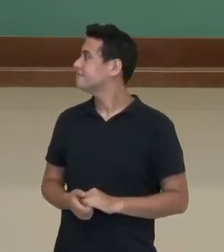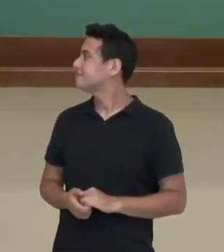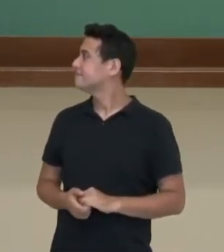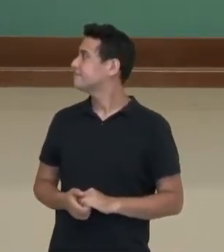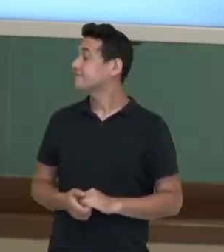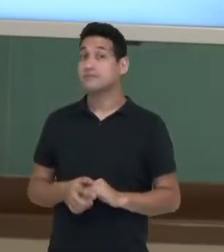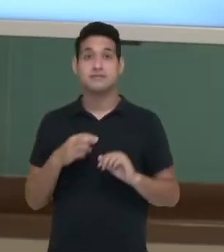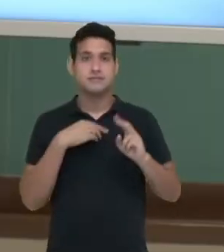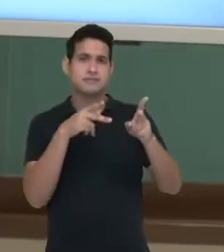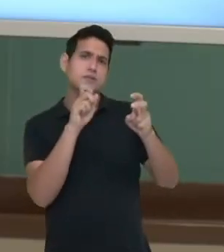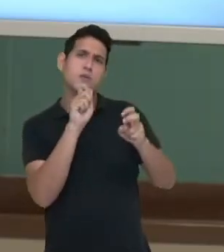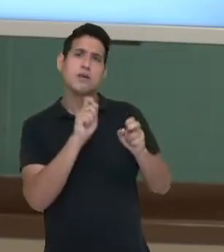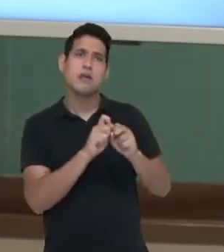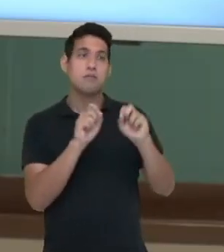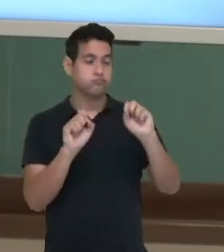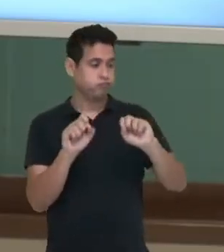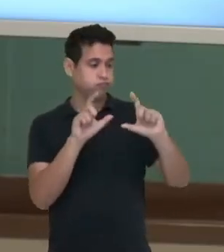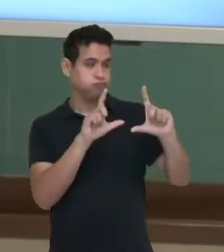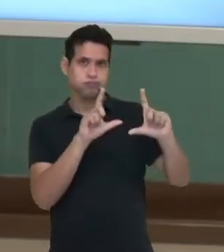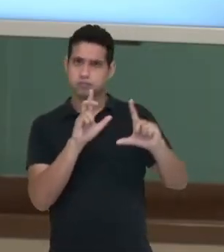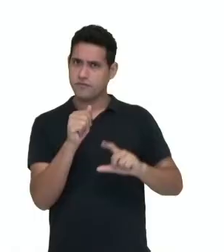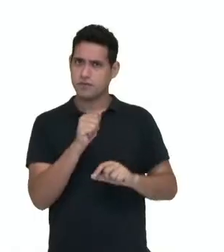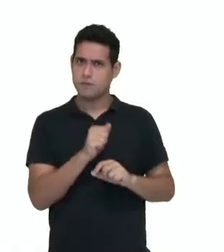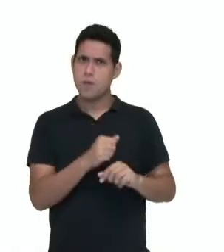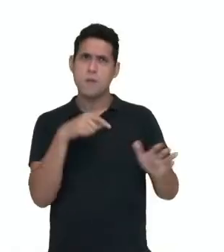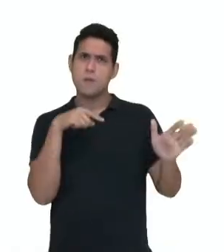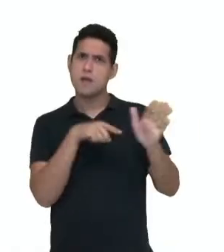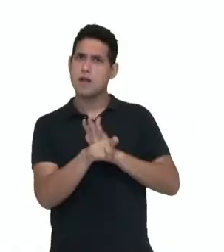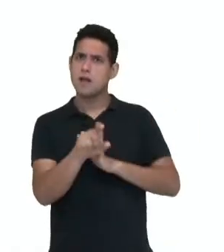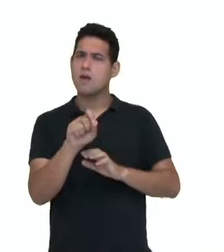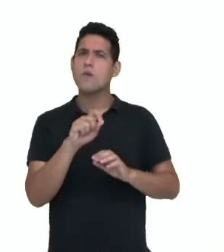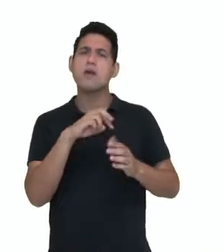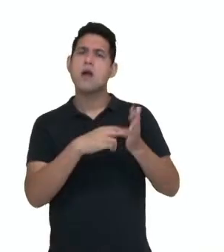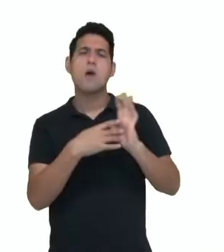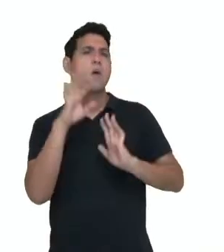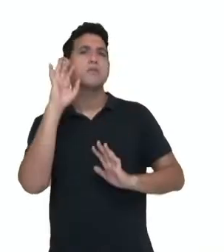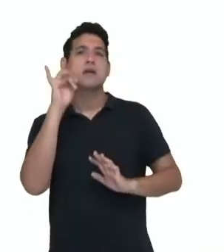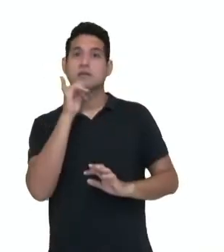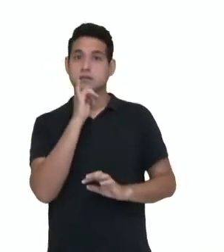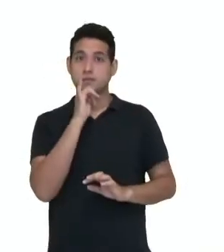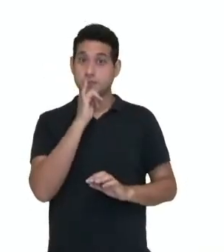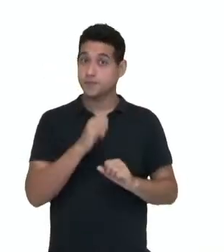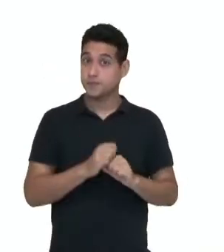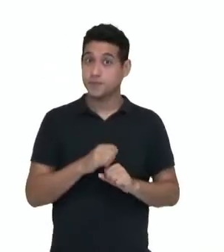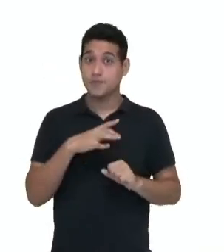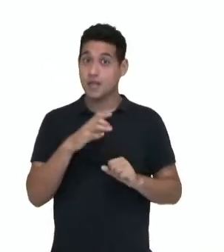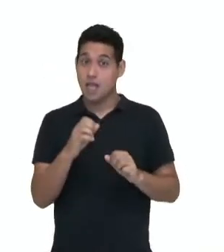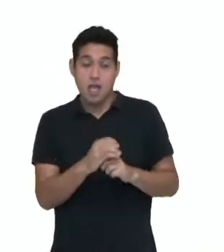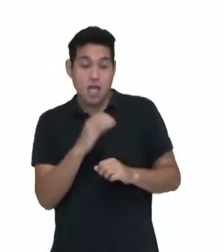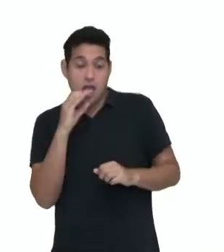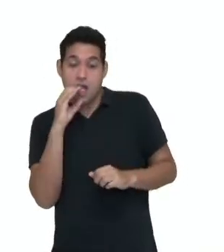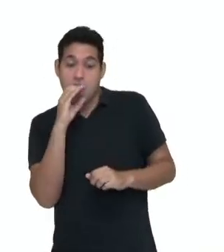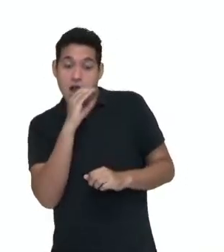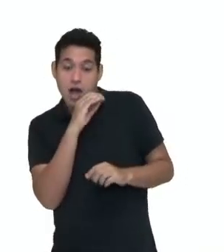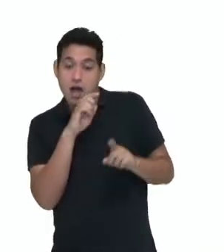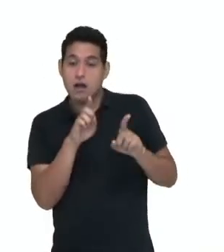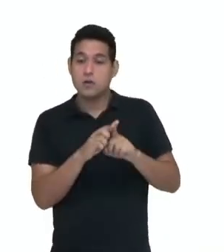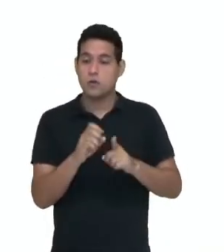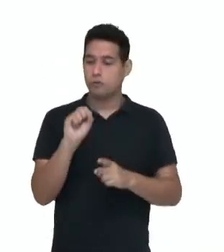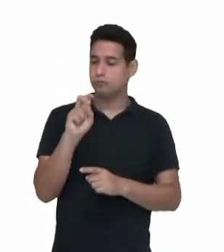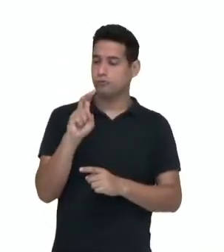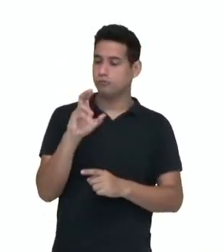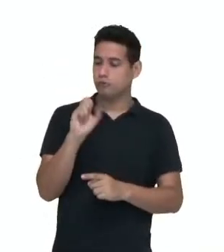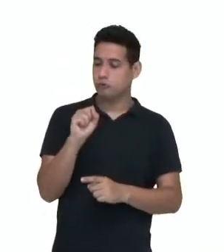Vamos observar essa imagem aqui? Quero perguntar para você, o que acontece com a temperatura de um